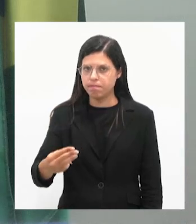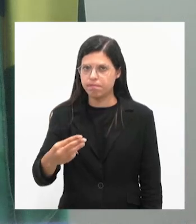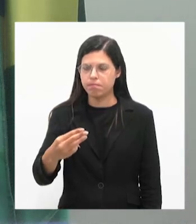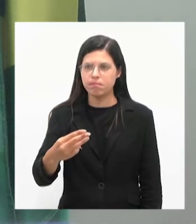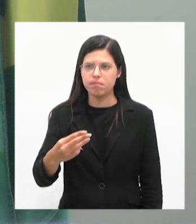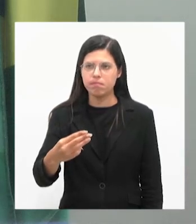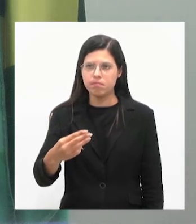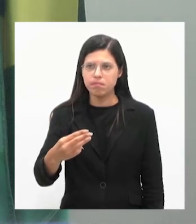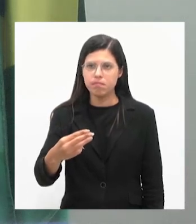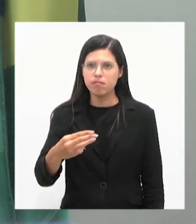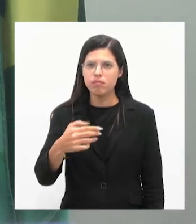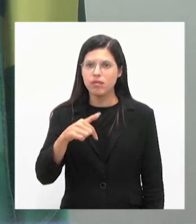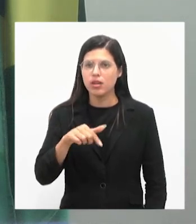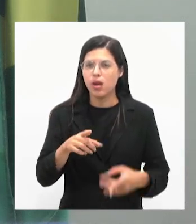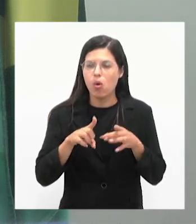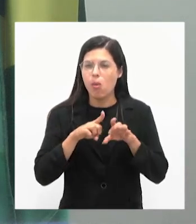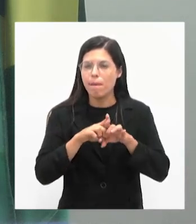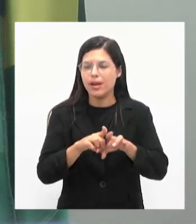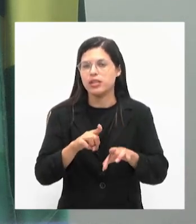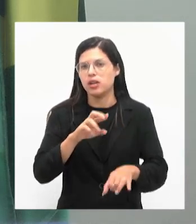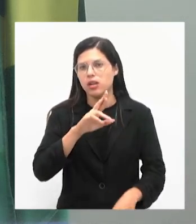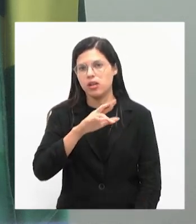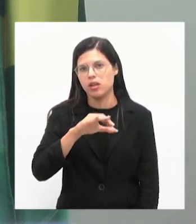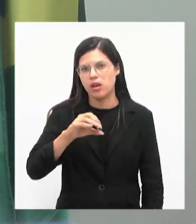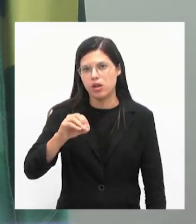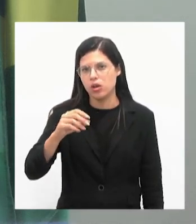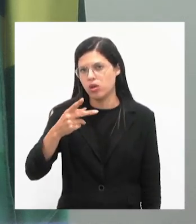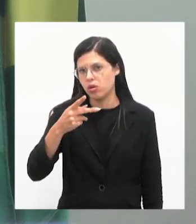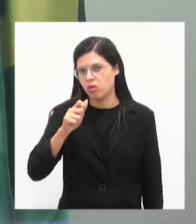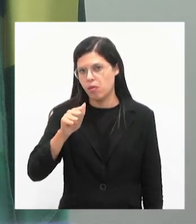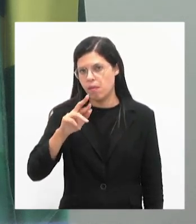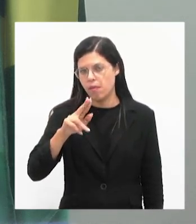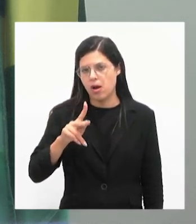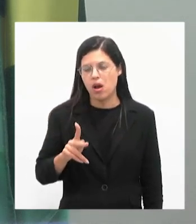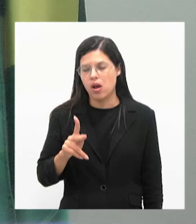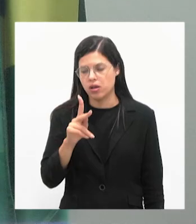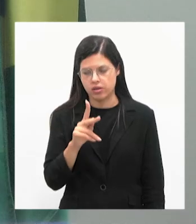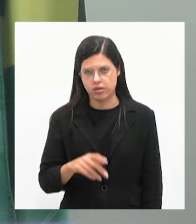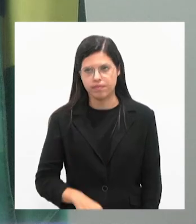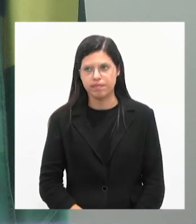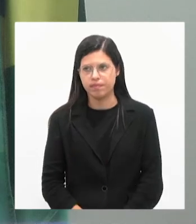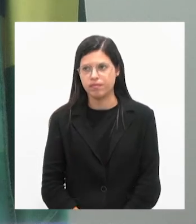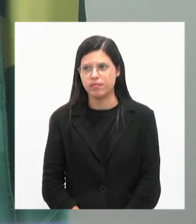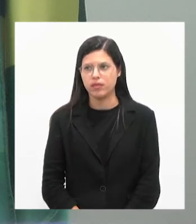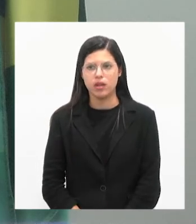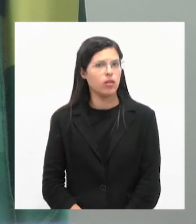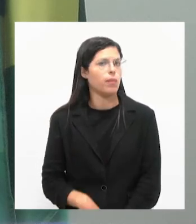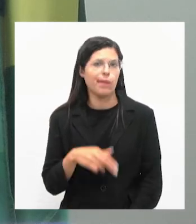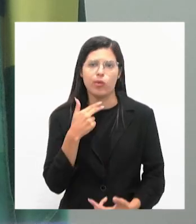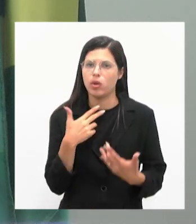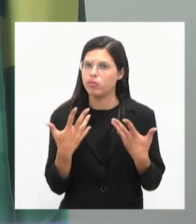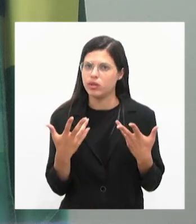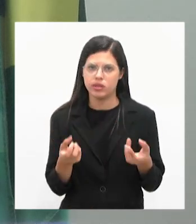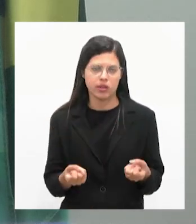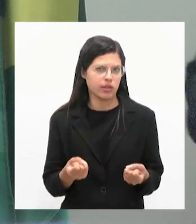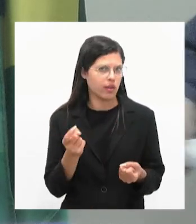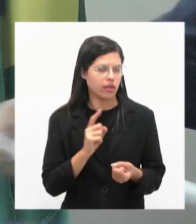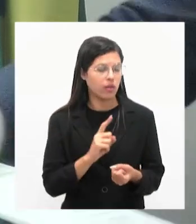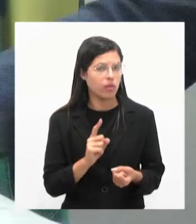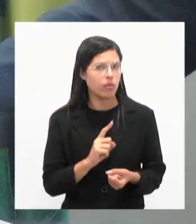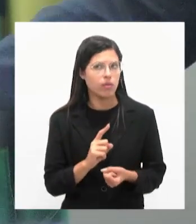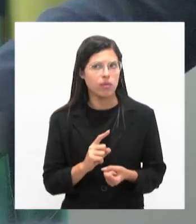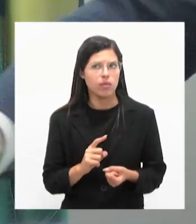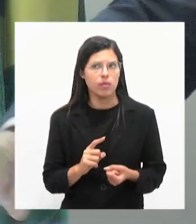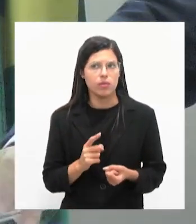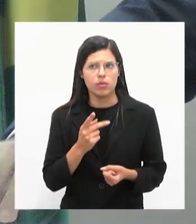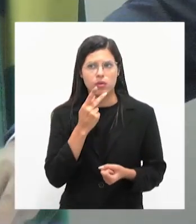braço do Rio Parque e a máfia do reboque. E isso é inadmissível. Inadmissível. Então, quando